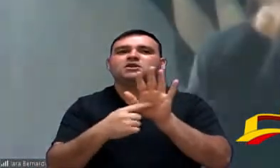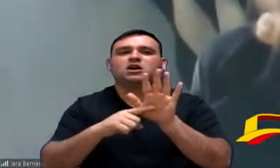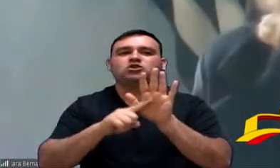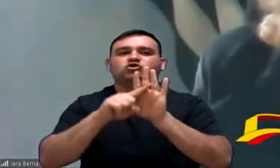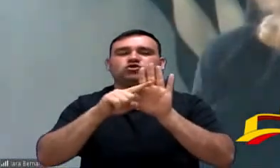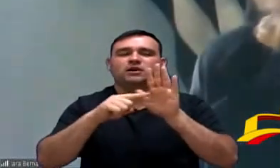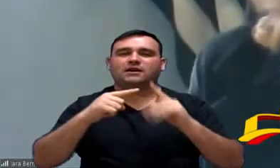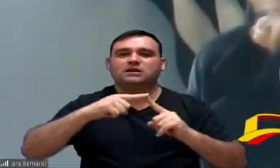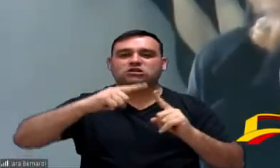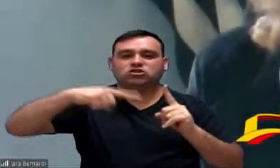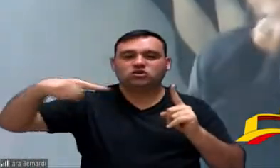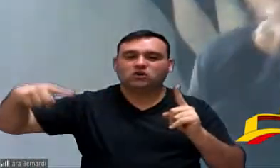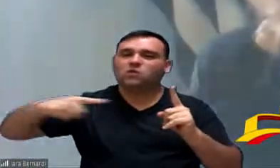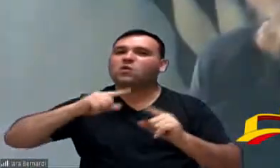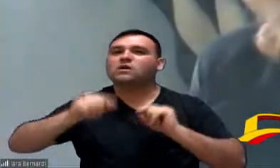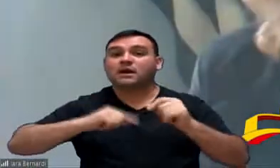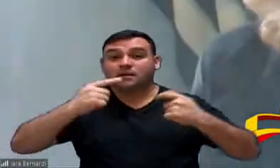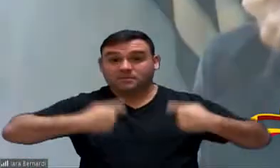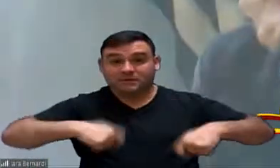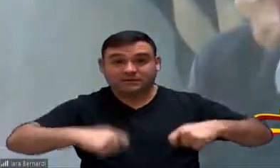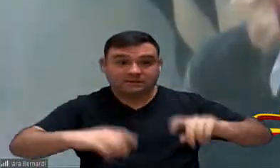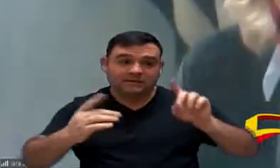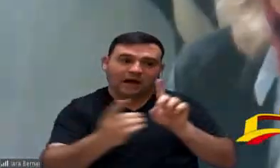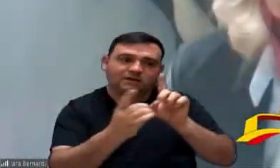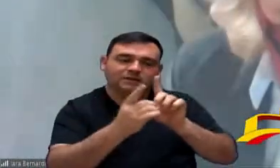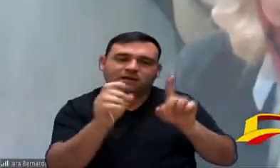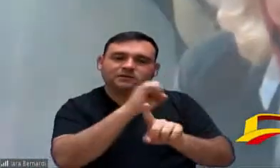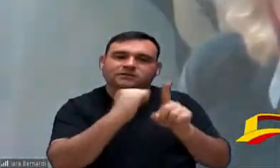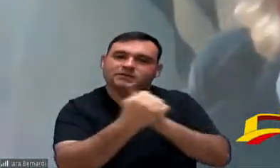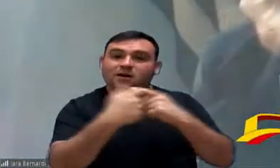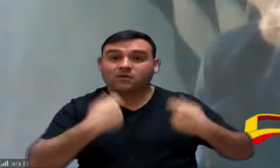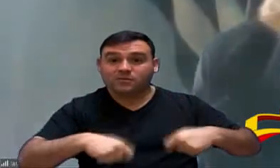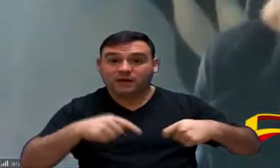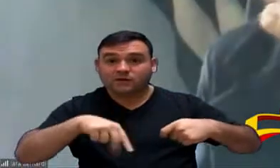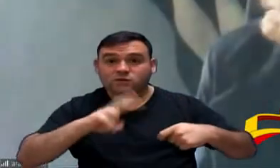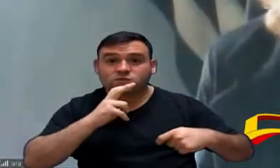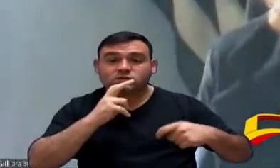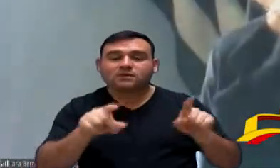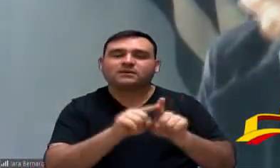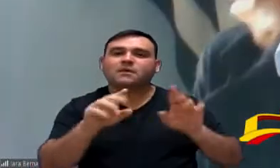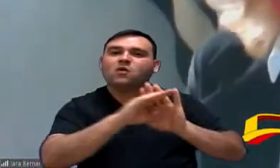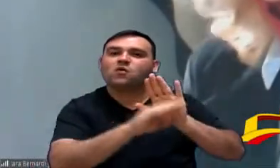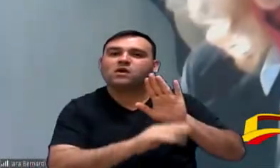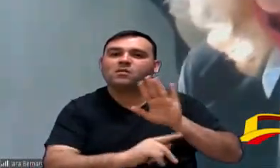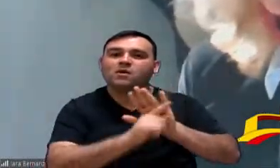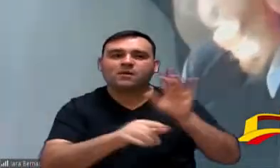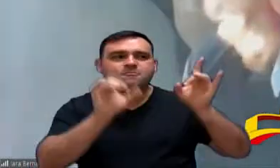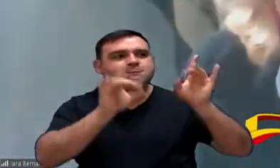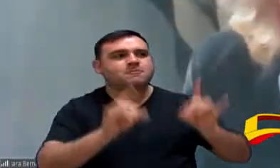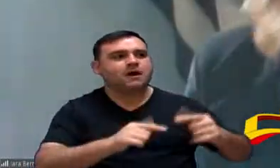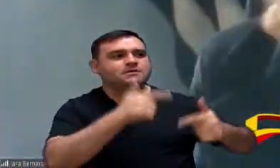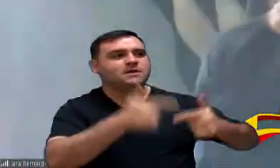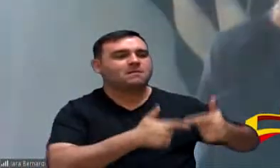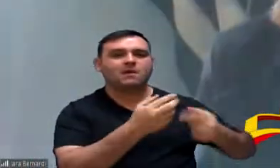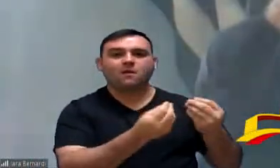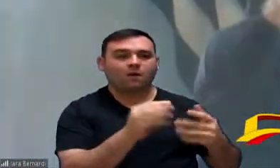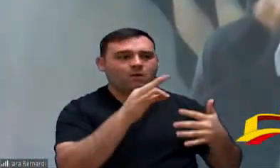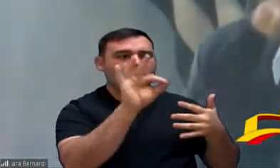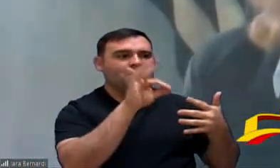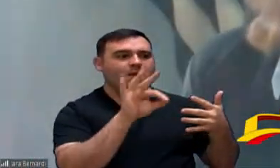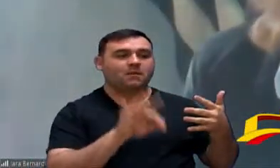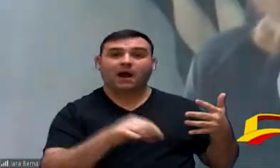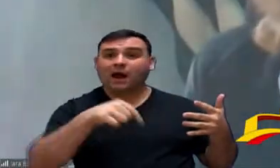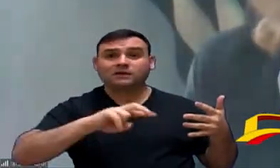indicadores de quem precisa ser atendido pela assistência social em Sorocaba, o cronograma de execução, tudo isso nós não